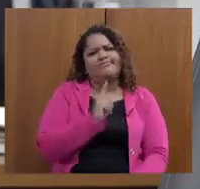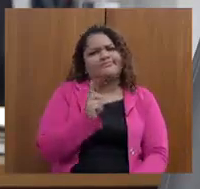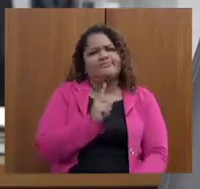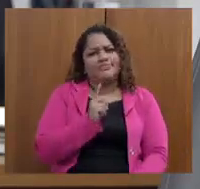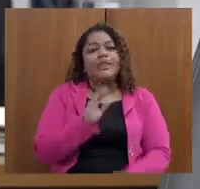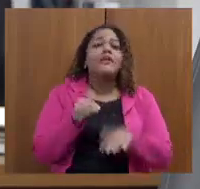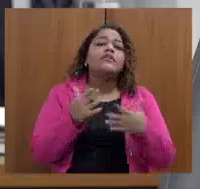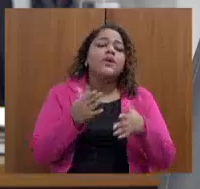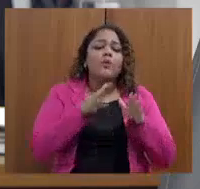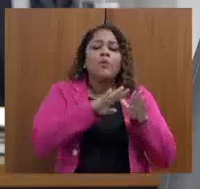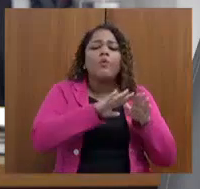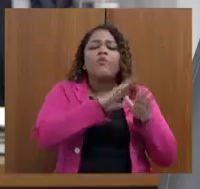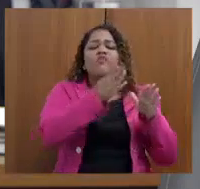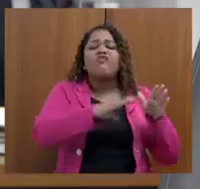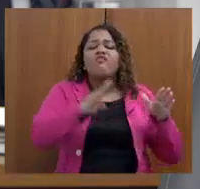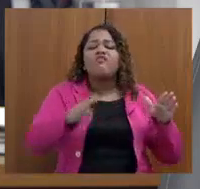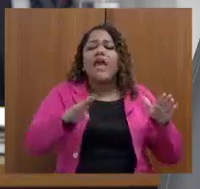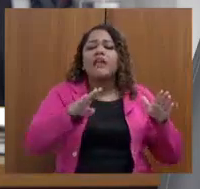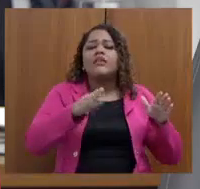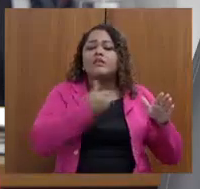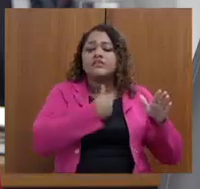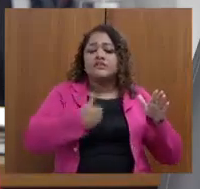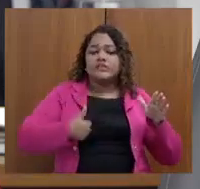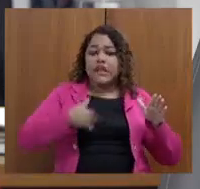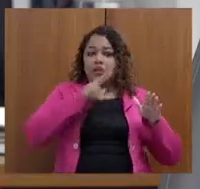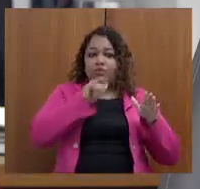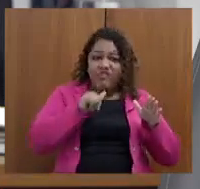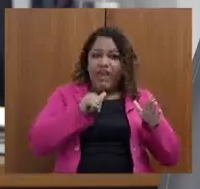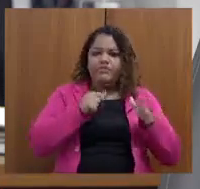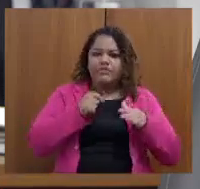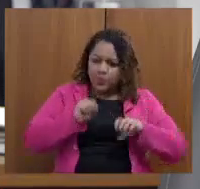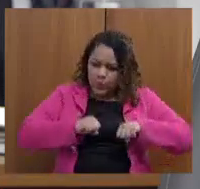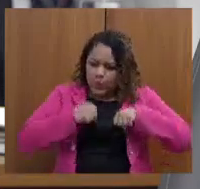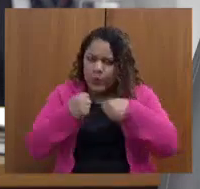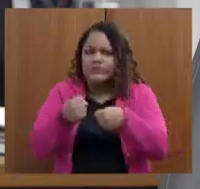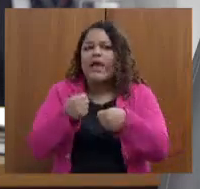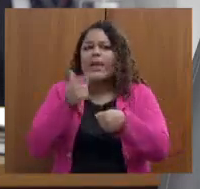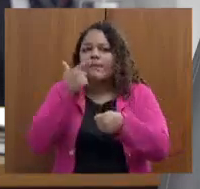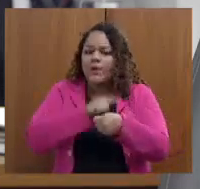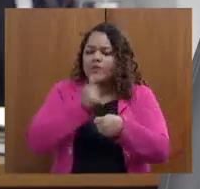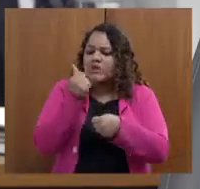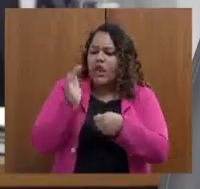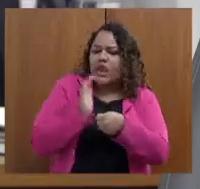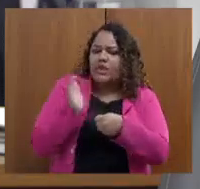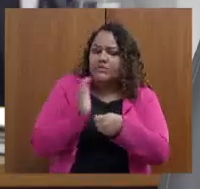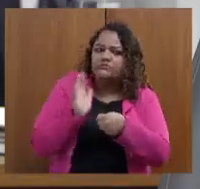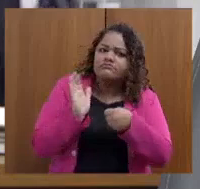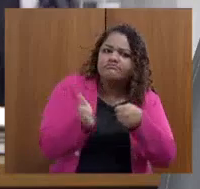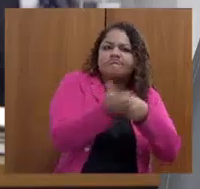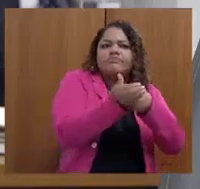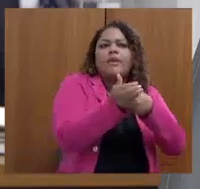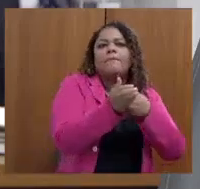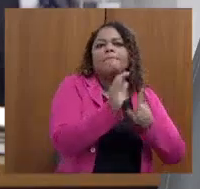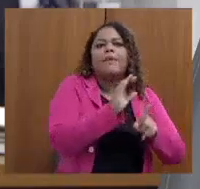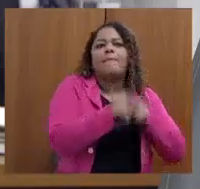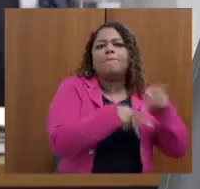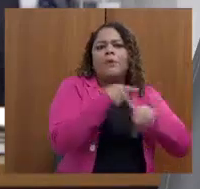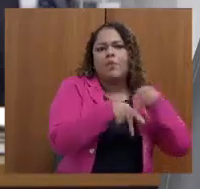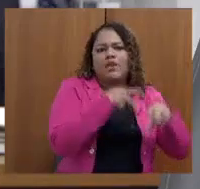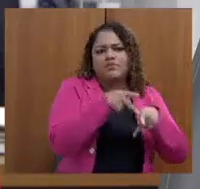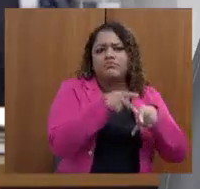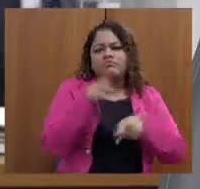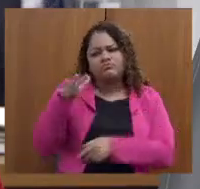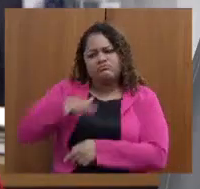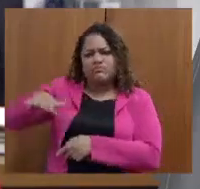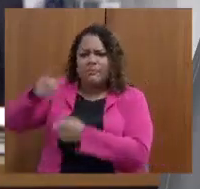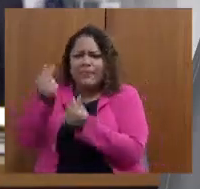para a sua população Que essa tem que ser a função do Estado o mercado não precisa de defensor não precisa de representação ele é